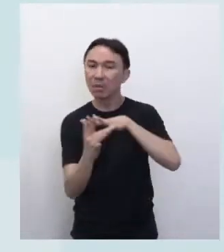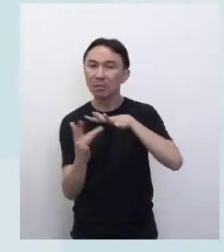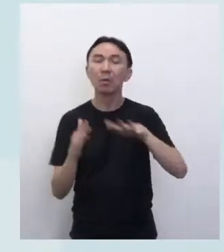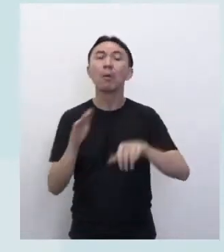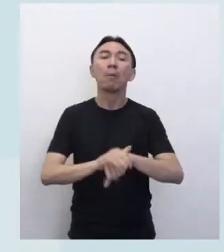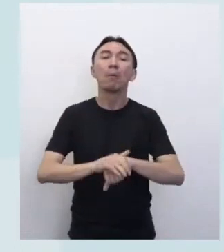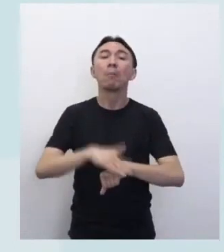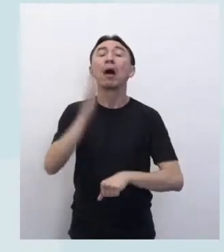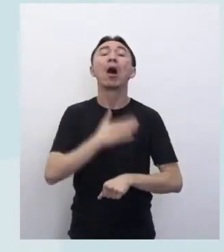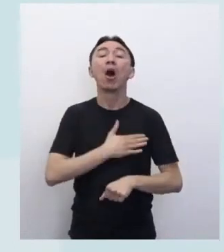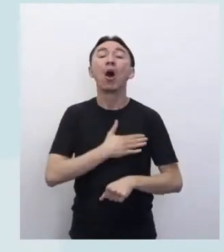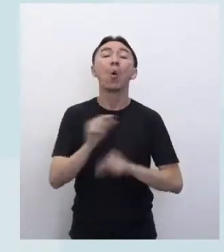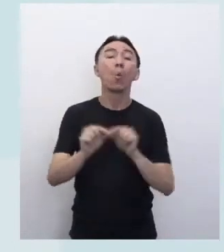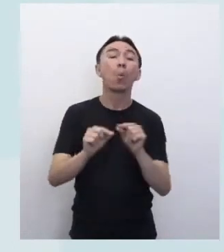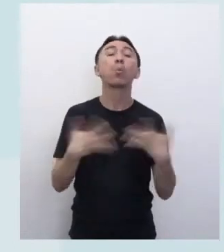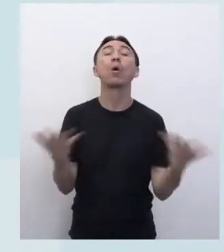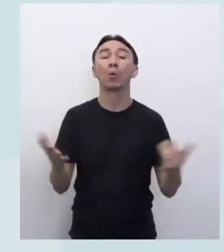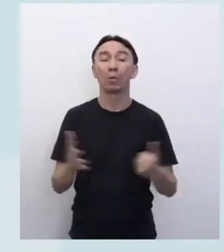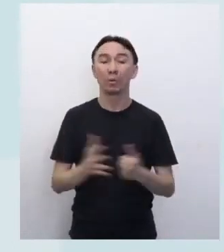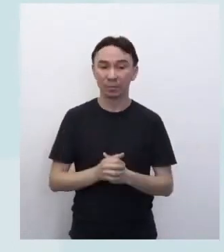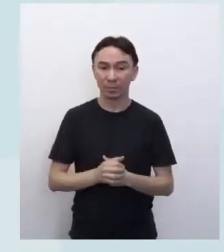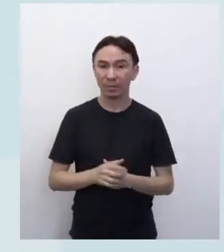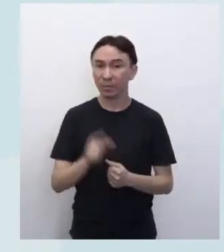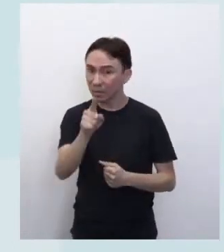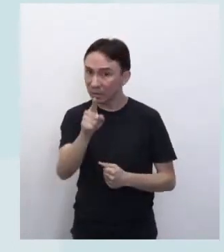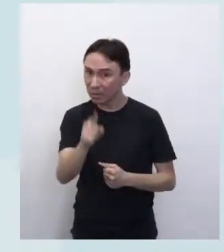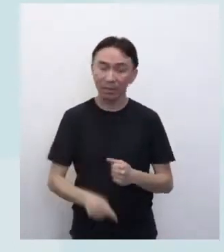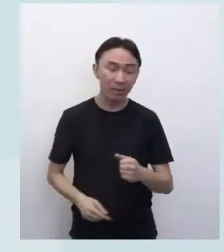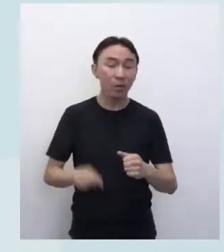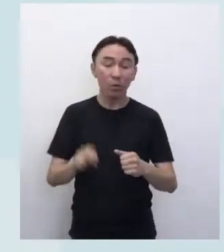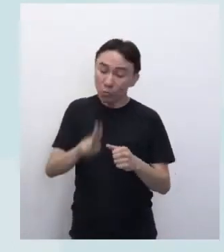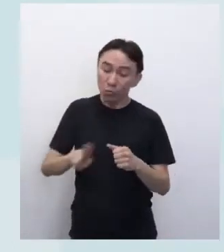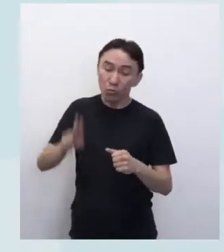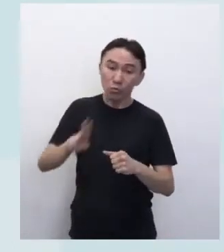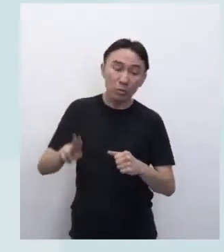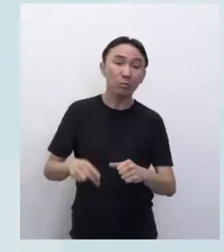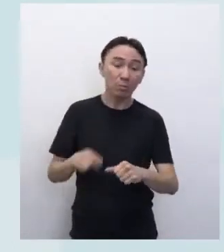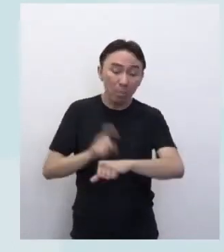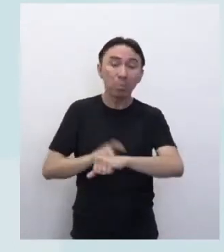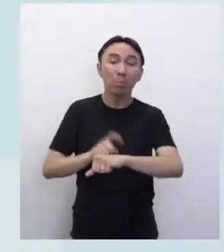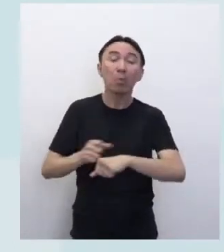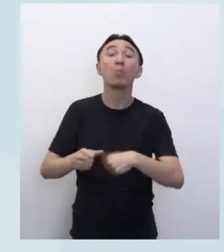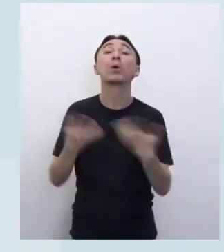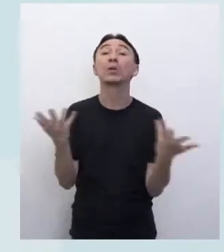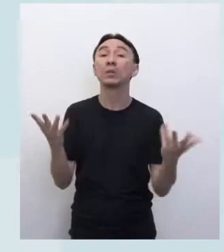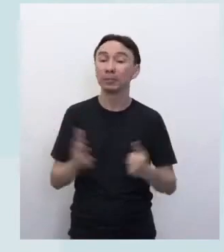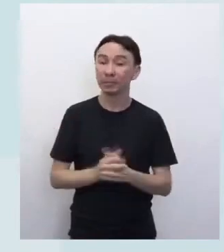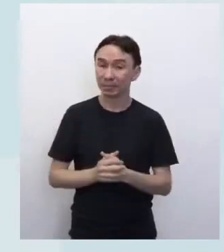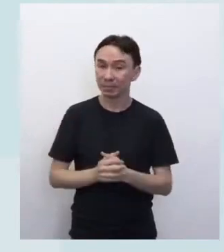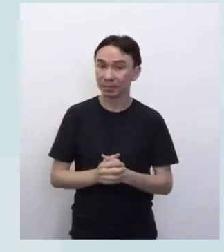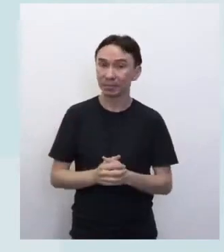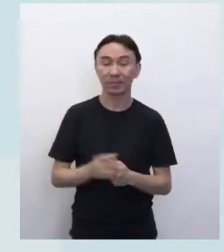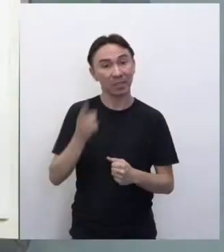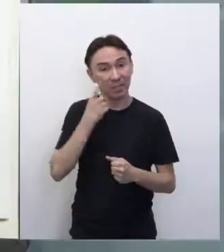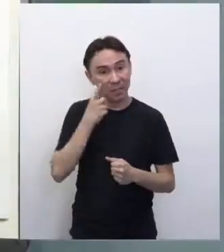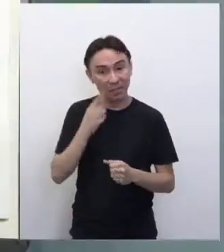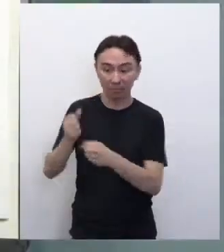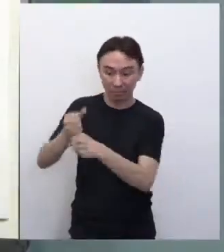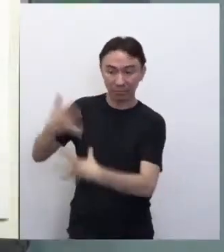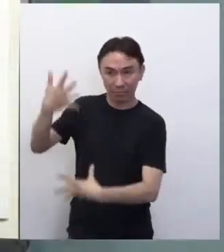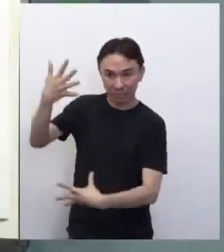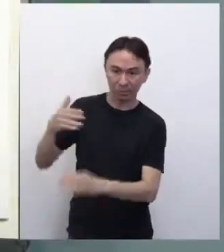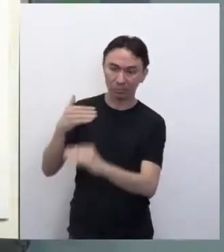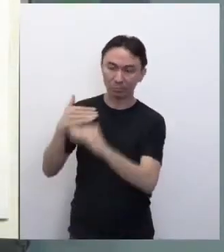How often do you use it? Com que frequência você usa? Ok, então Tentem lá no chat dar uma